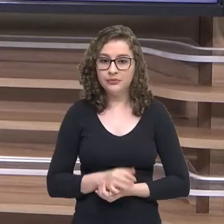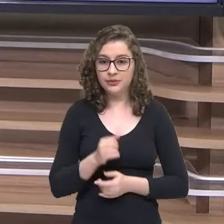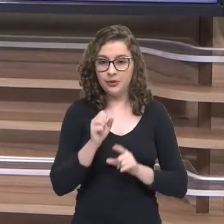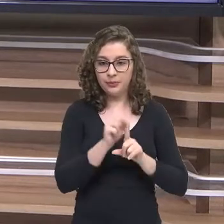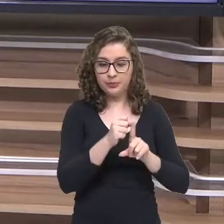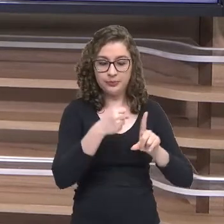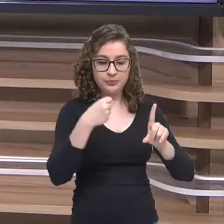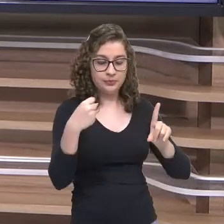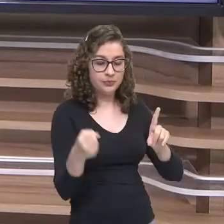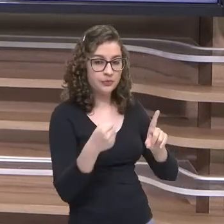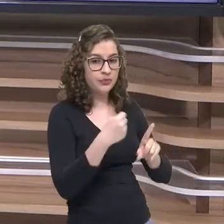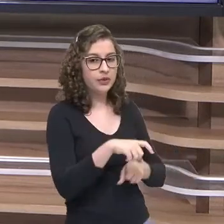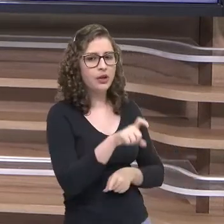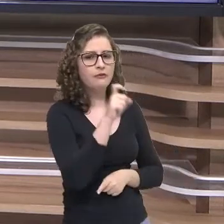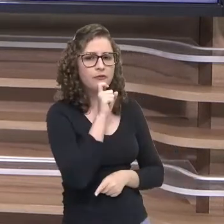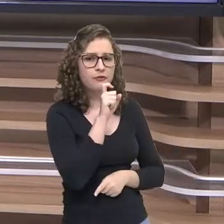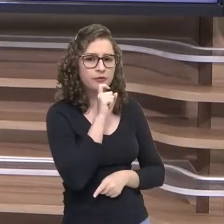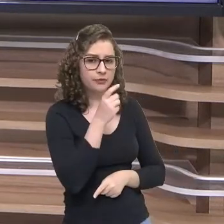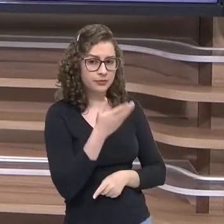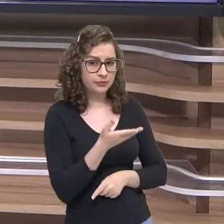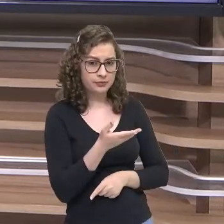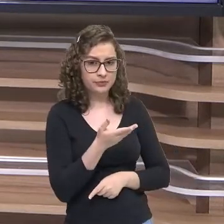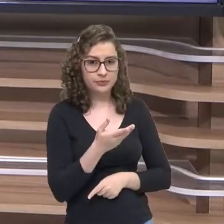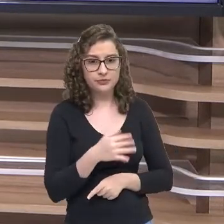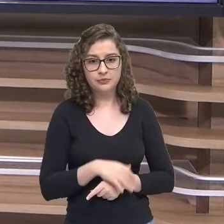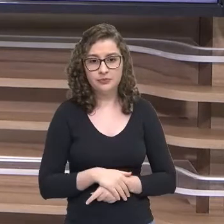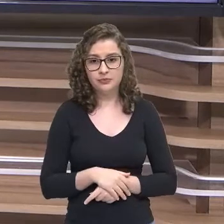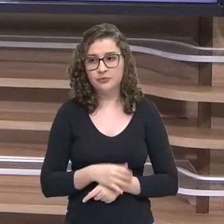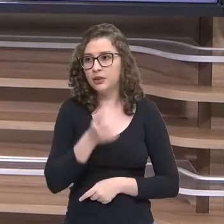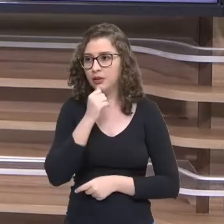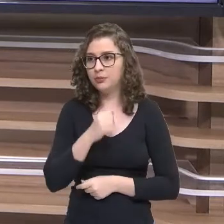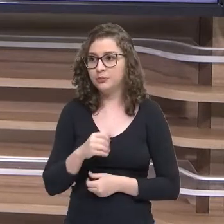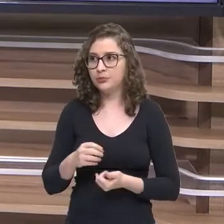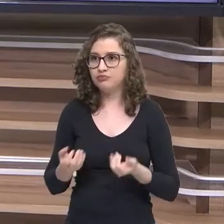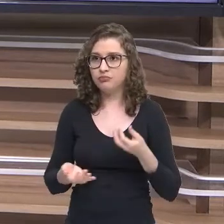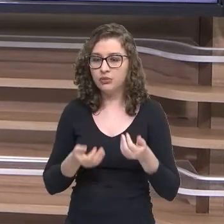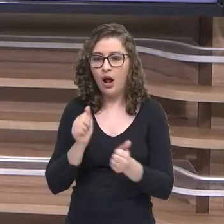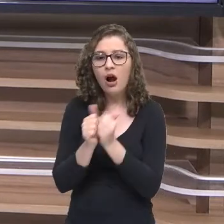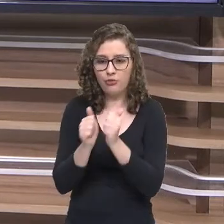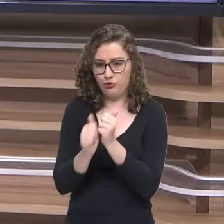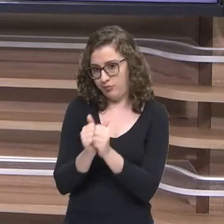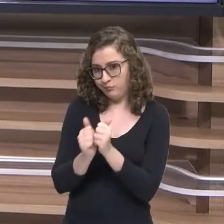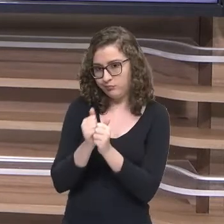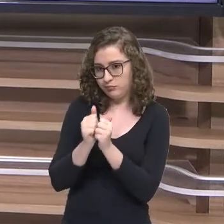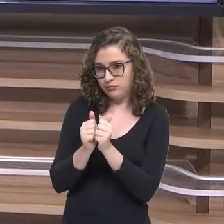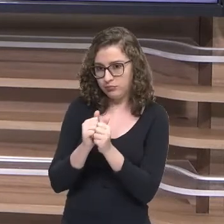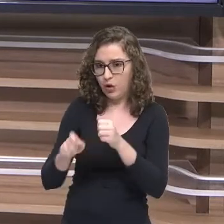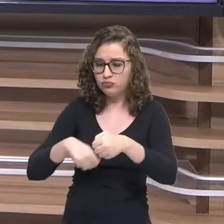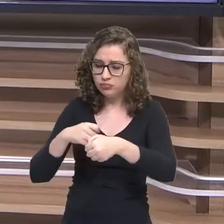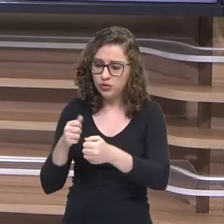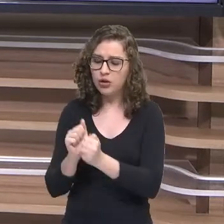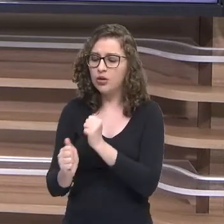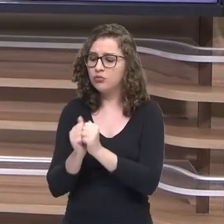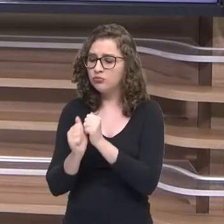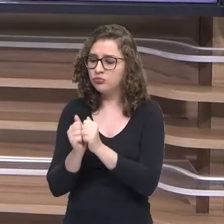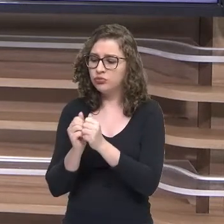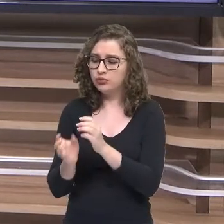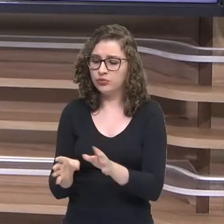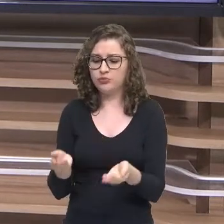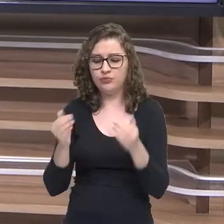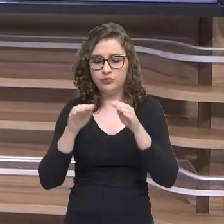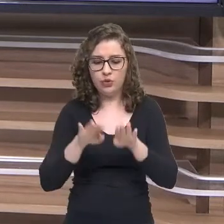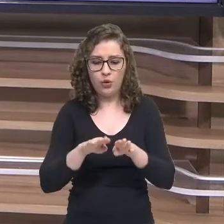eu tenho um alimento, eu acabei de fazer um arroz, por exemplo, né? Se eu colocar esse